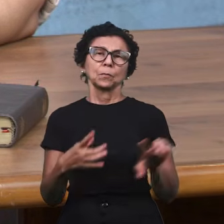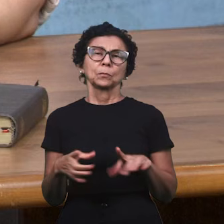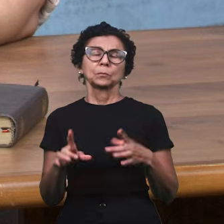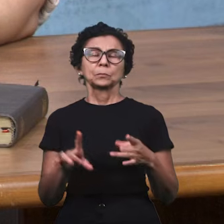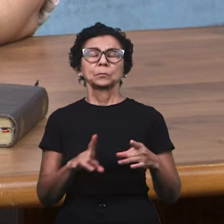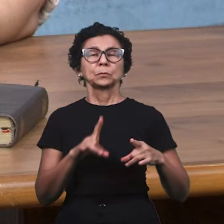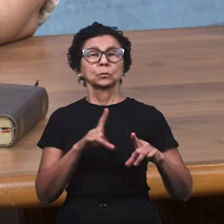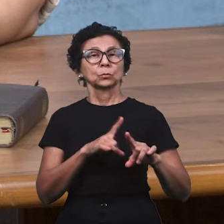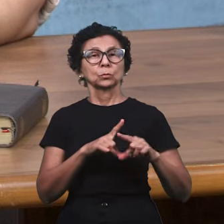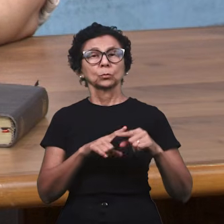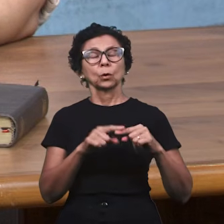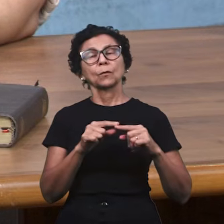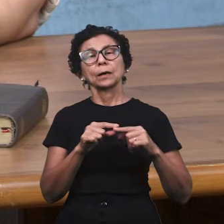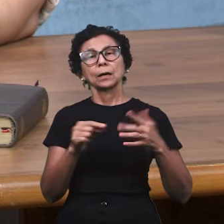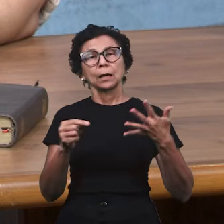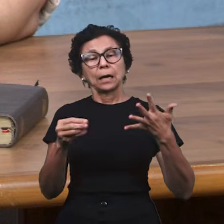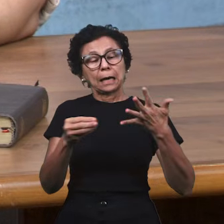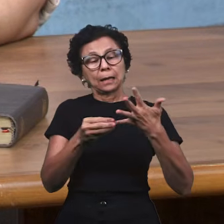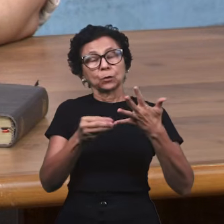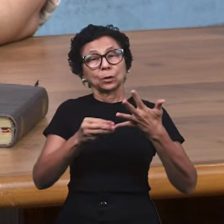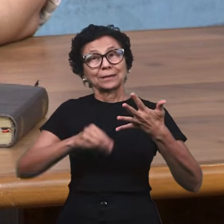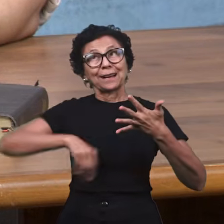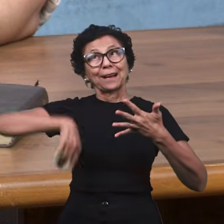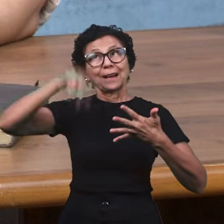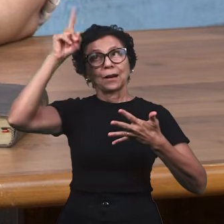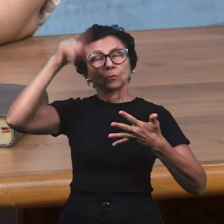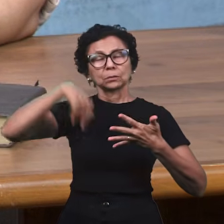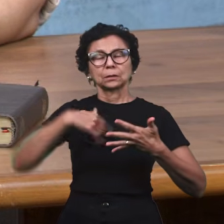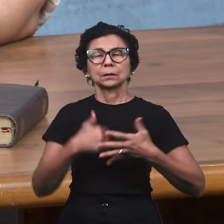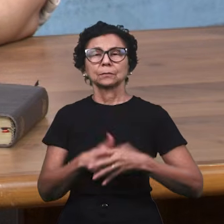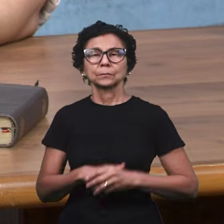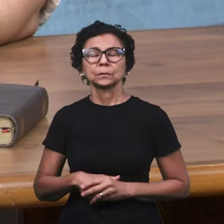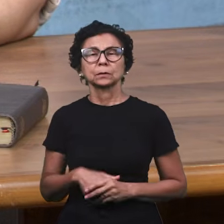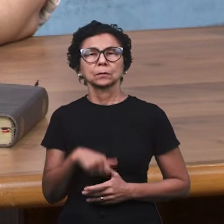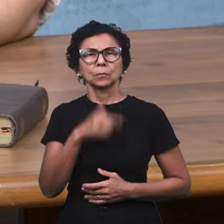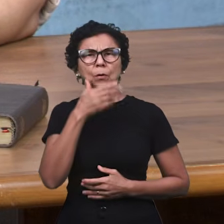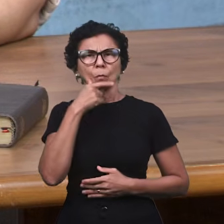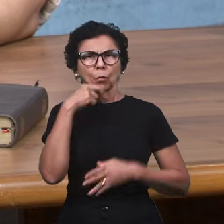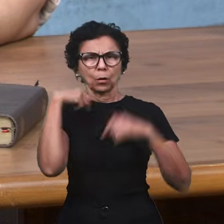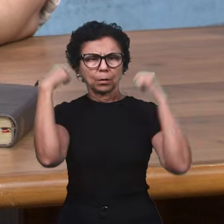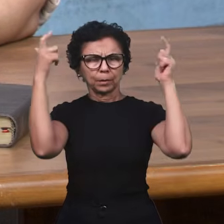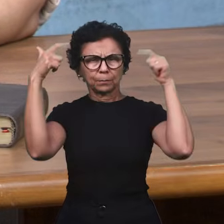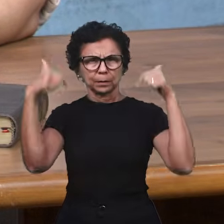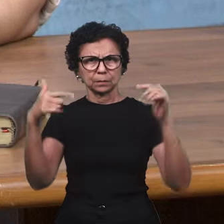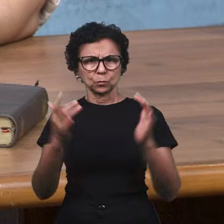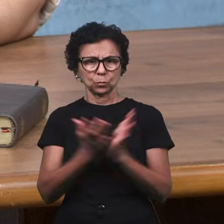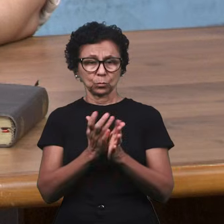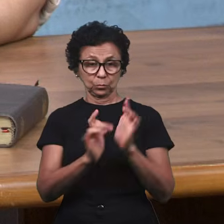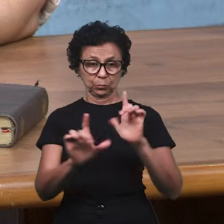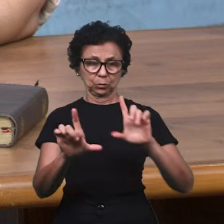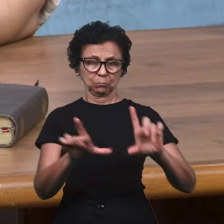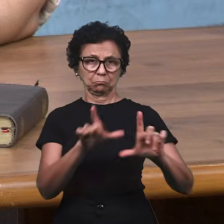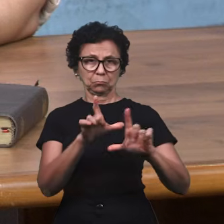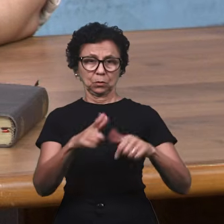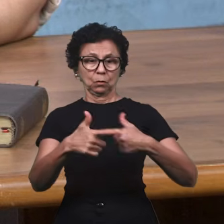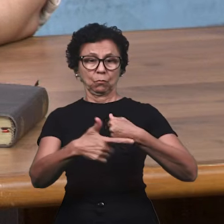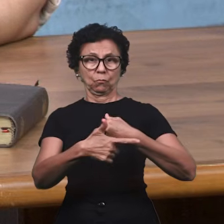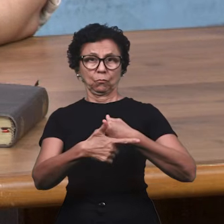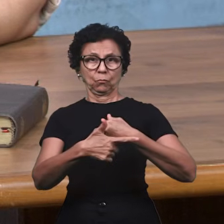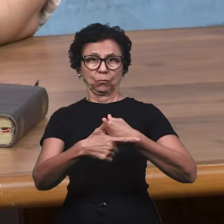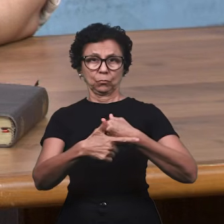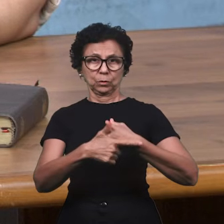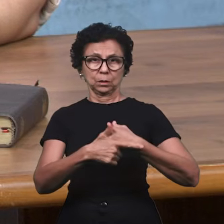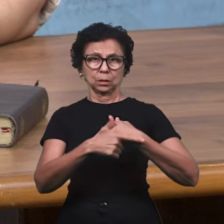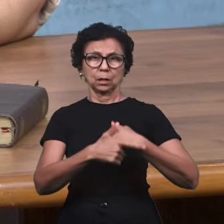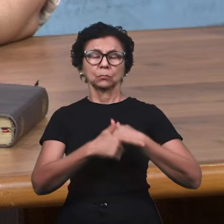tom. E Quenanias, príncipe dos levitas, tinha cargo de entoar